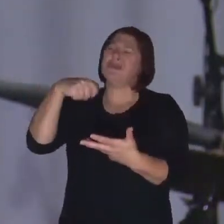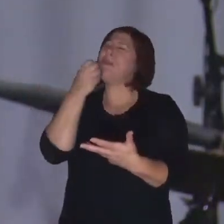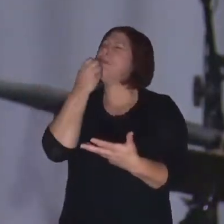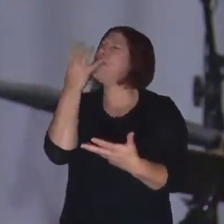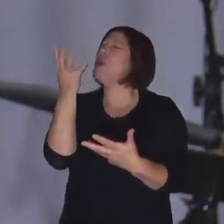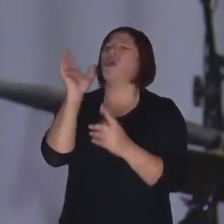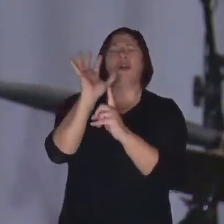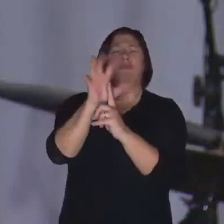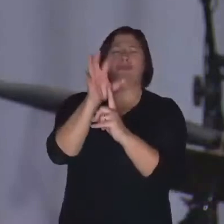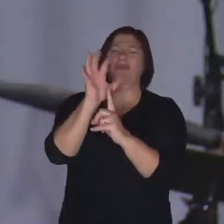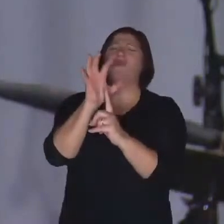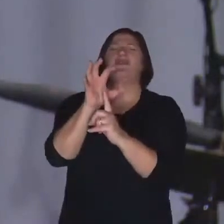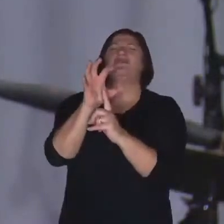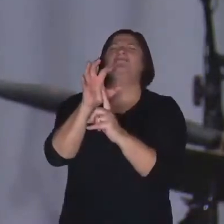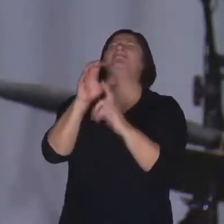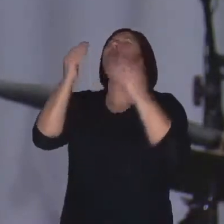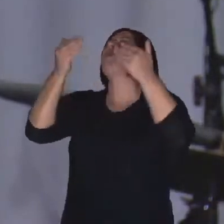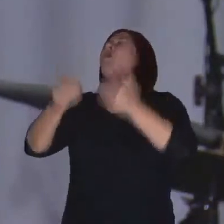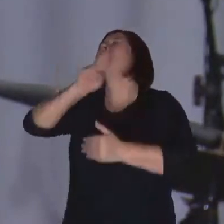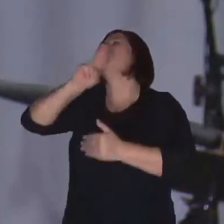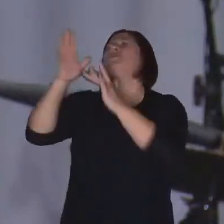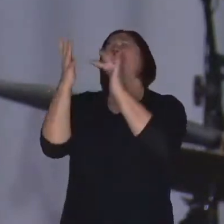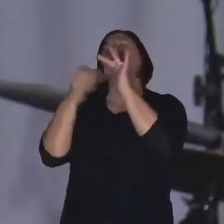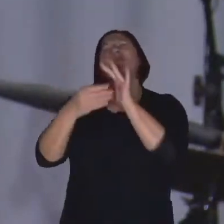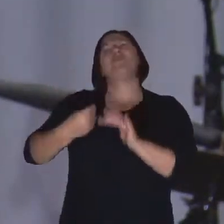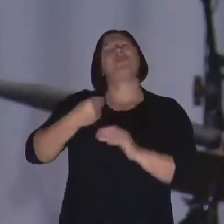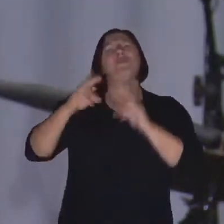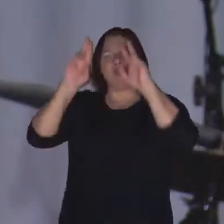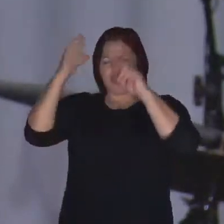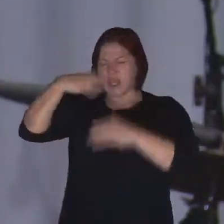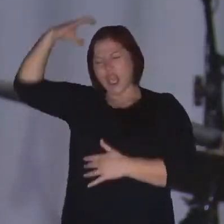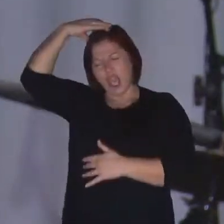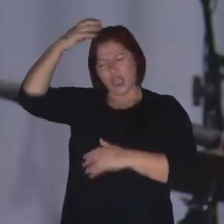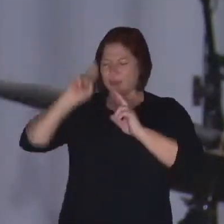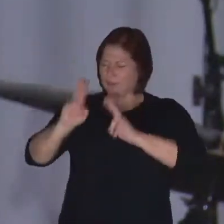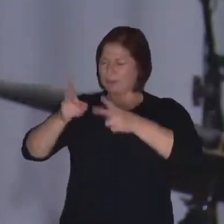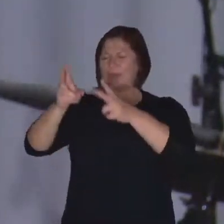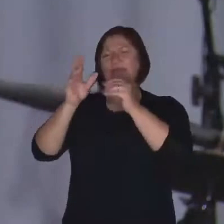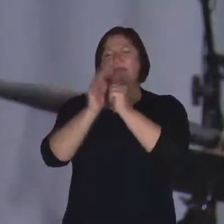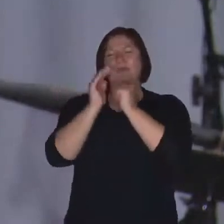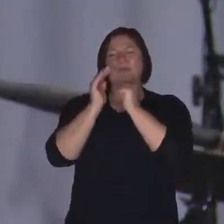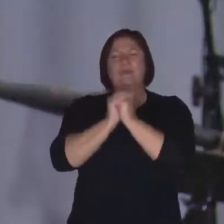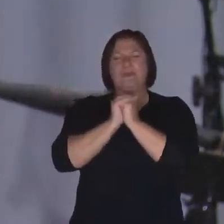vive e reina para sempre. Amém. Amém. E amém.